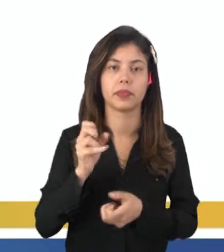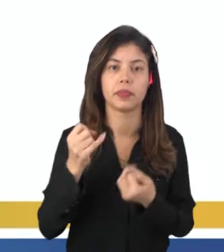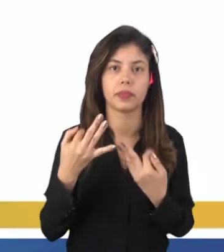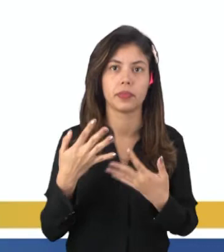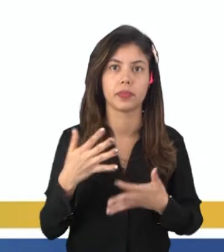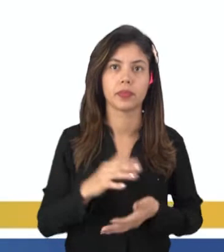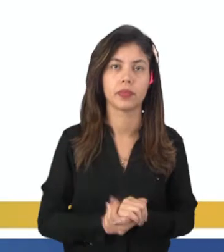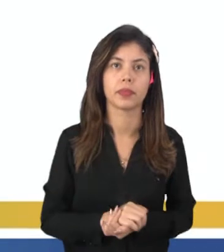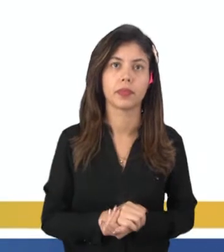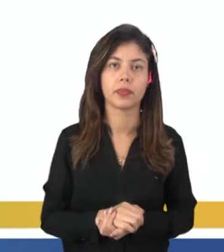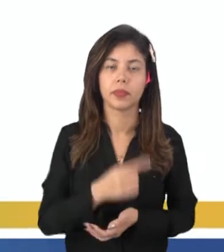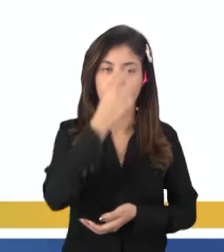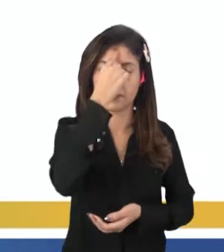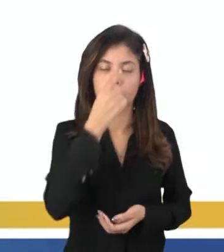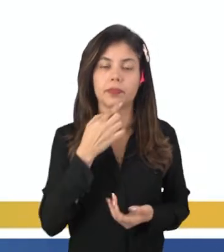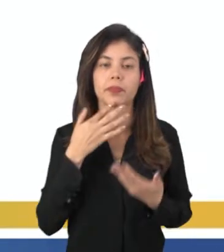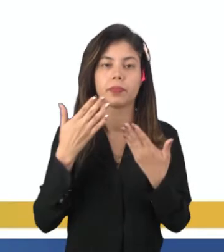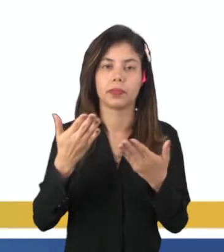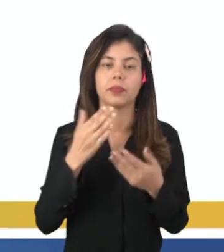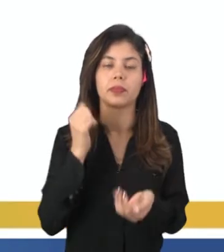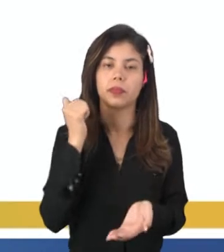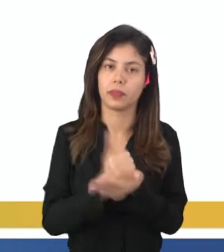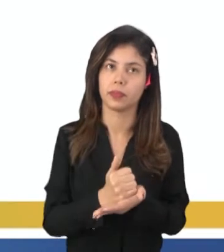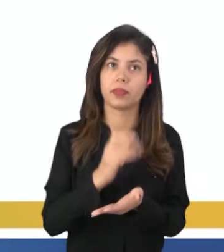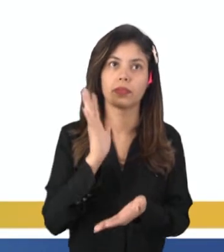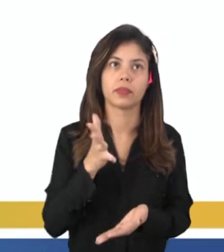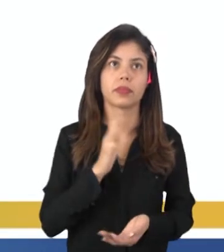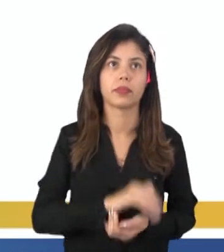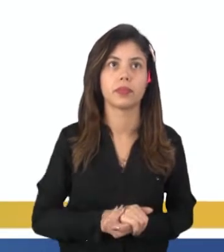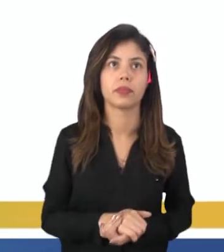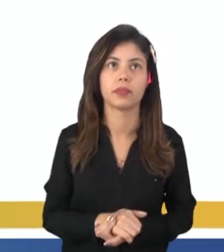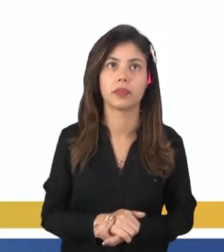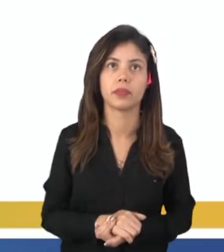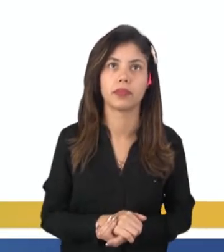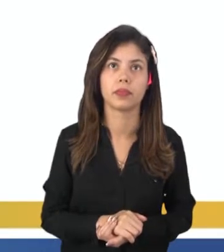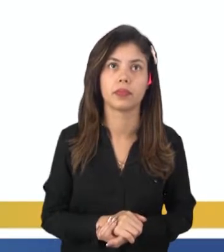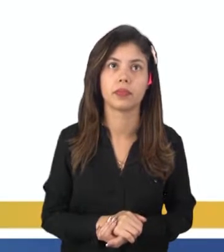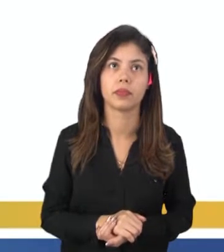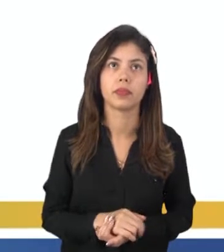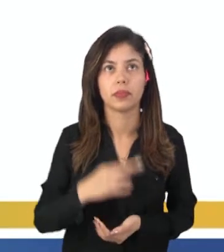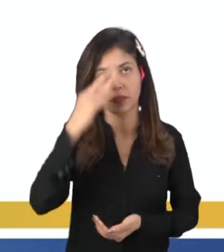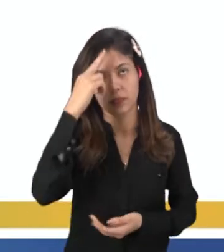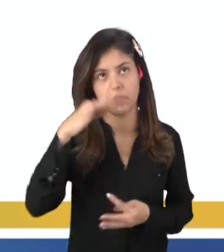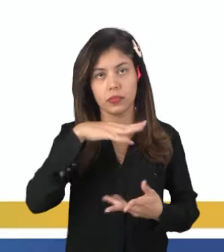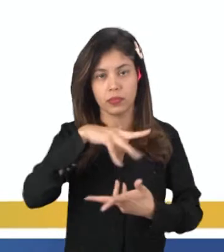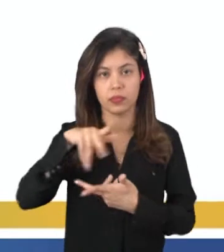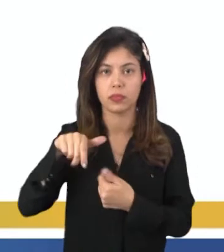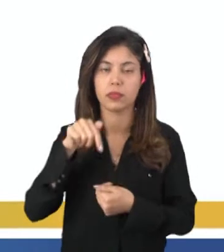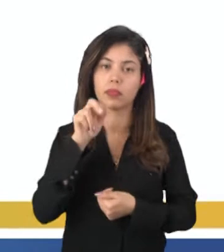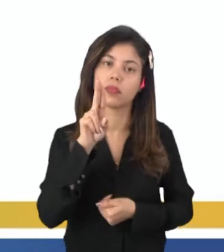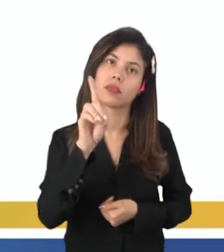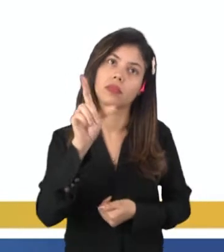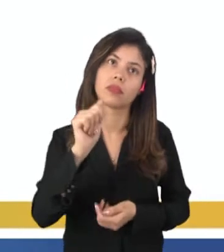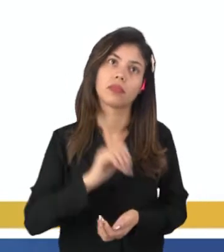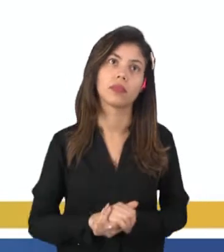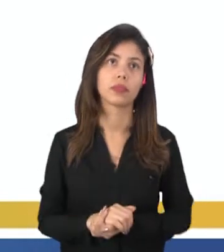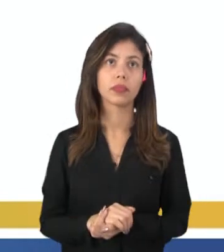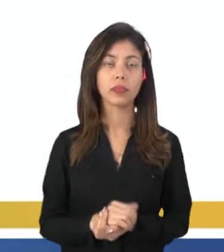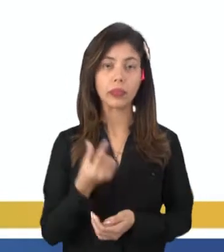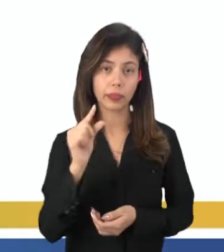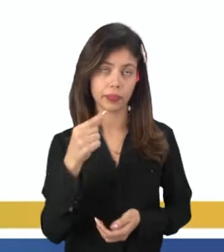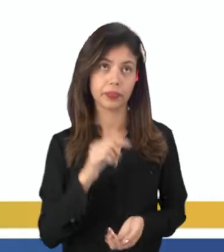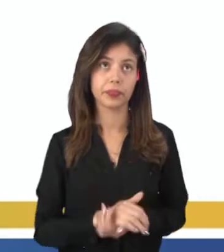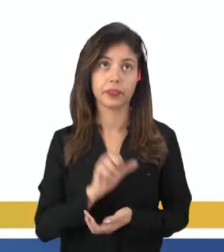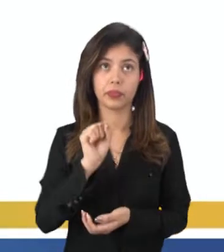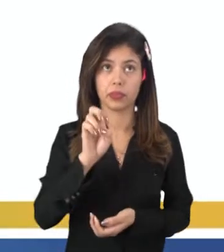né, nas imagens mostrando esse contrato de vassalagem. Os servos no mundo feudal. Então vamos falar um pouquinho sobre os